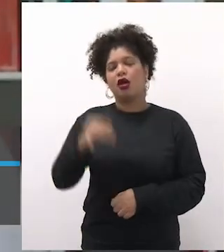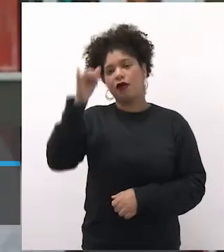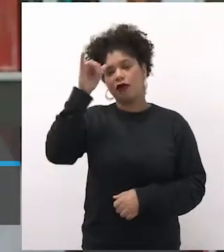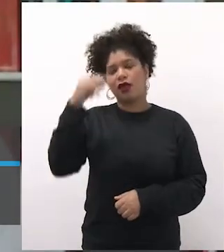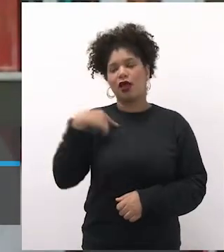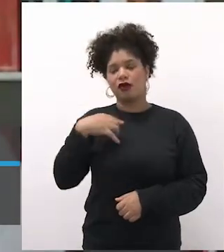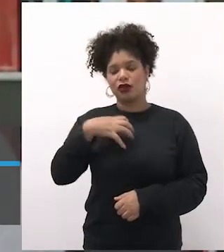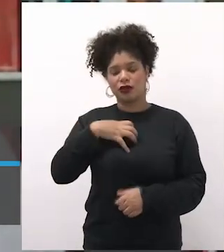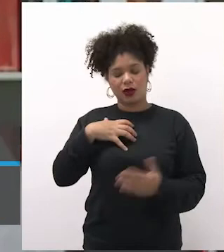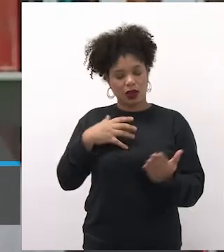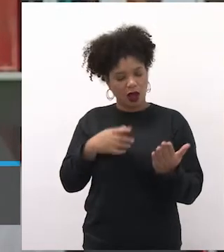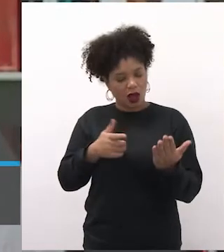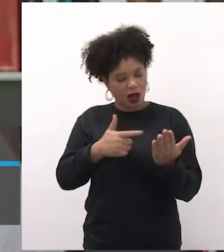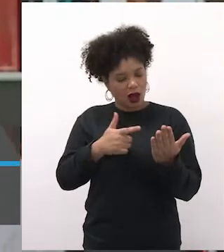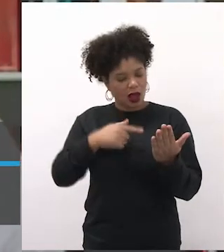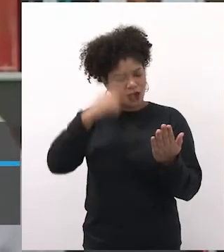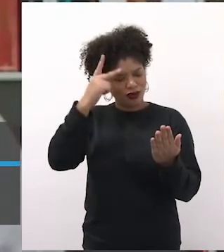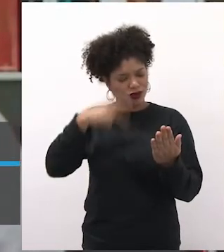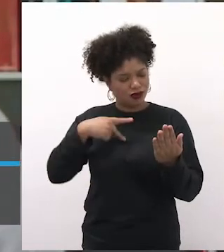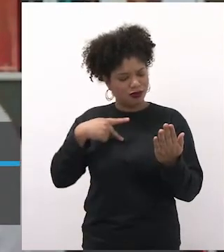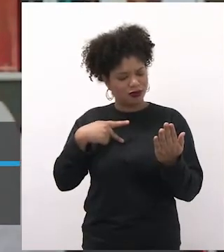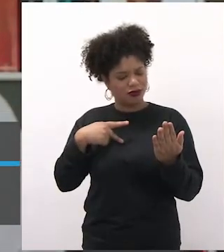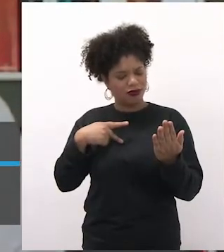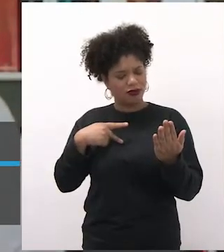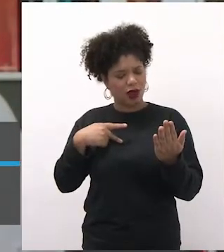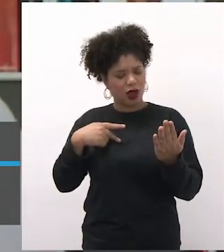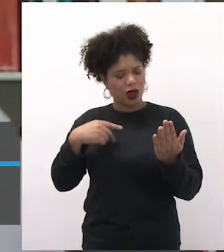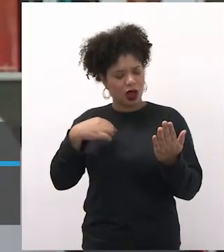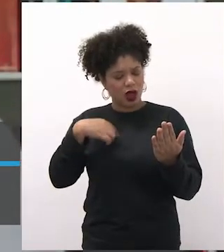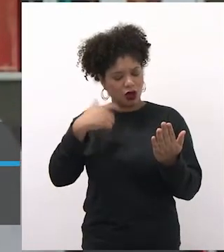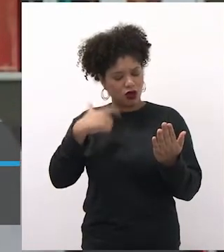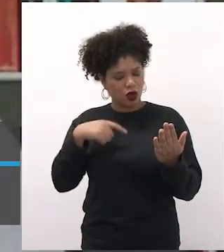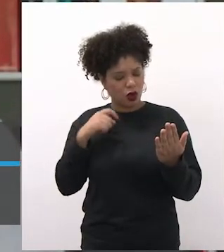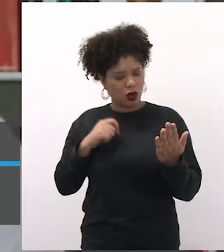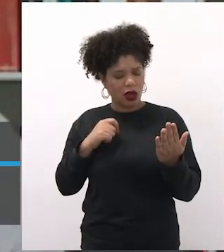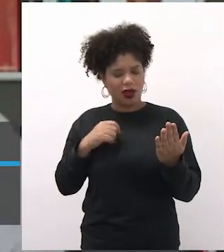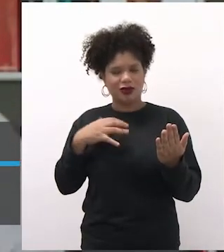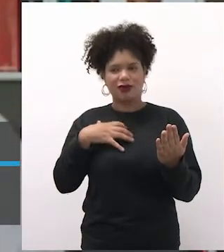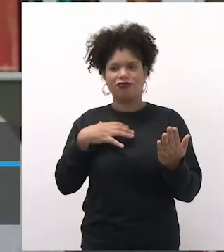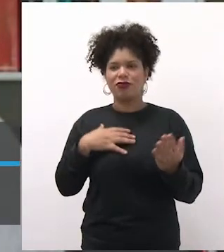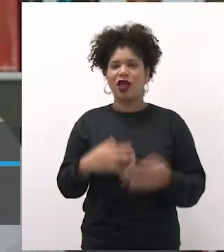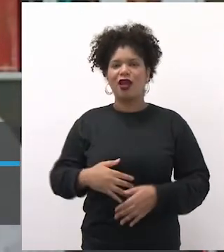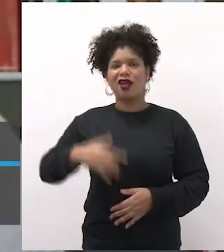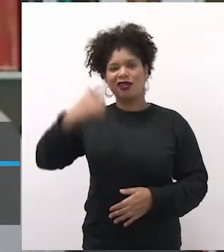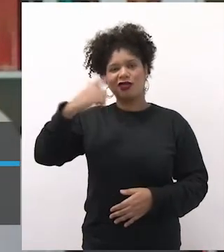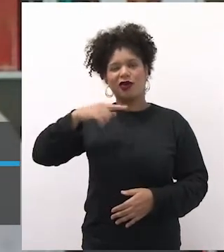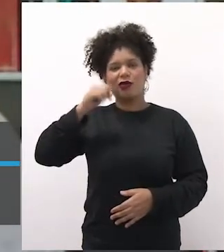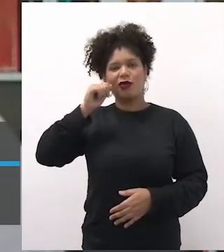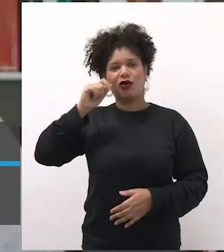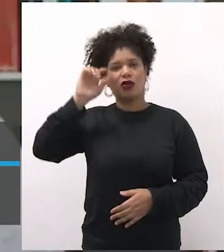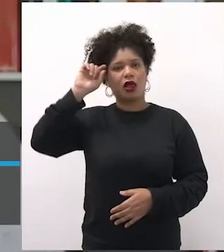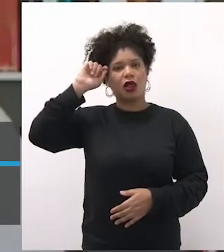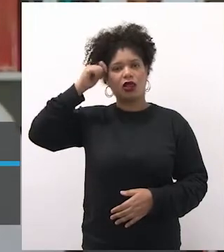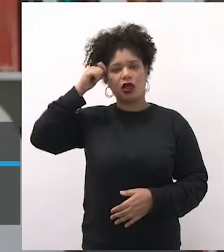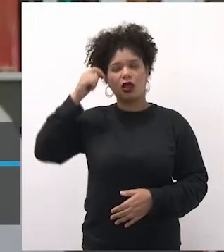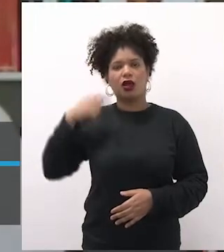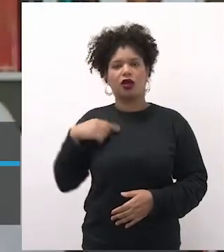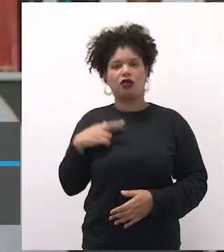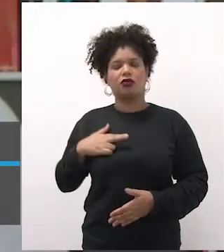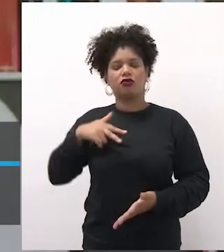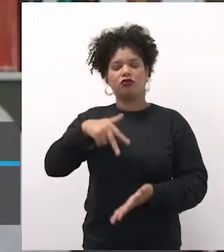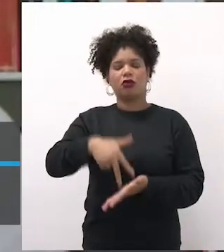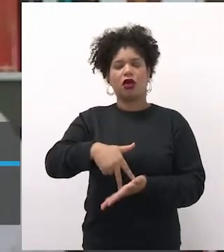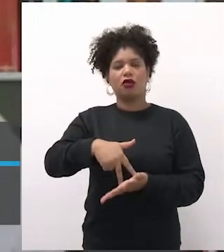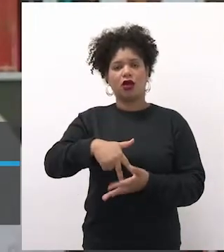de pertencimento, quem eu sou, a ideia de que me liberta saber que eu sou uma mulher preta, que esse espaço de fala,